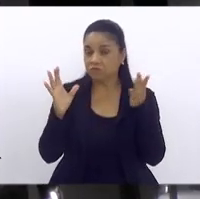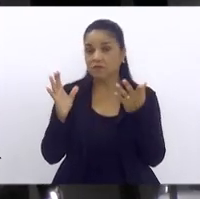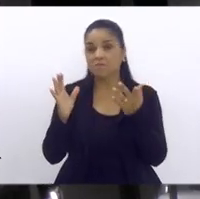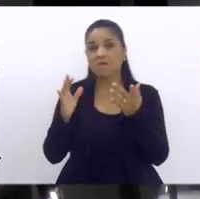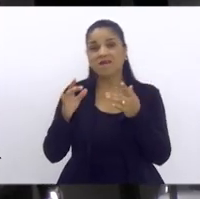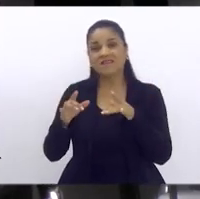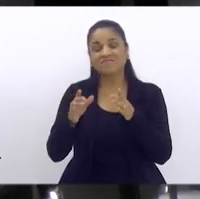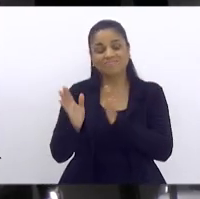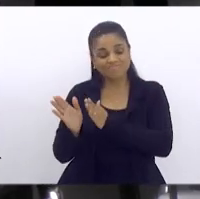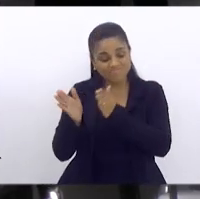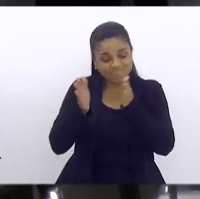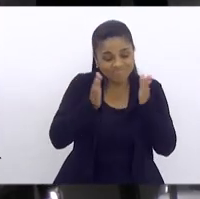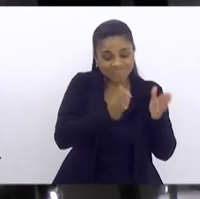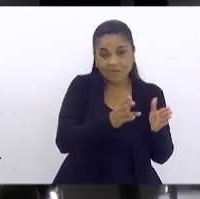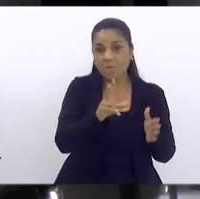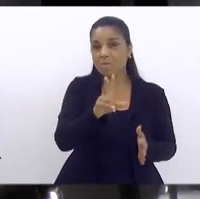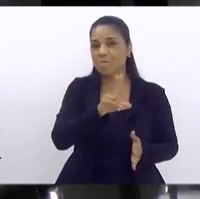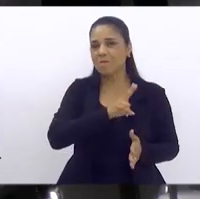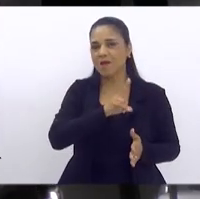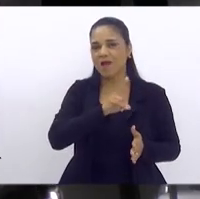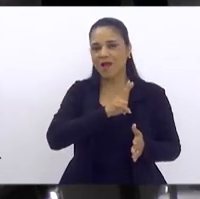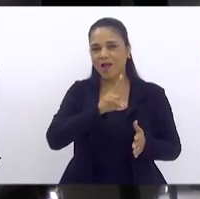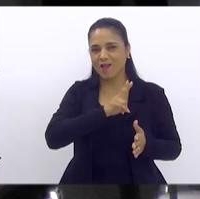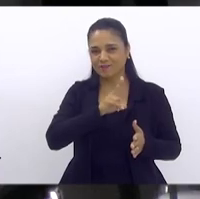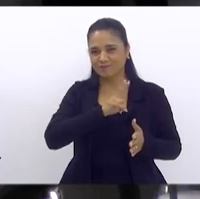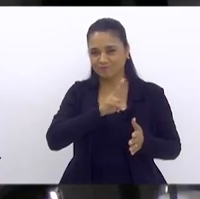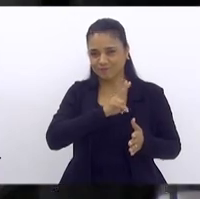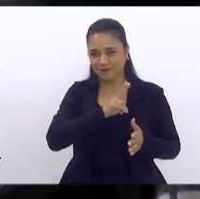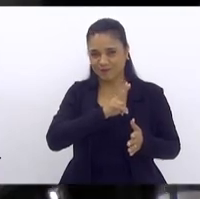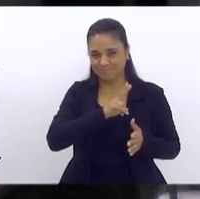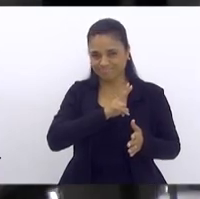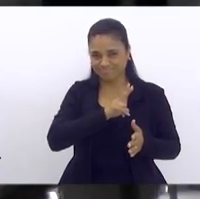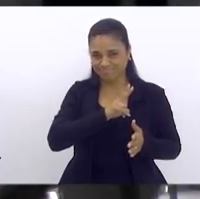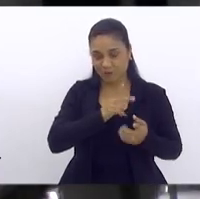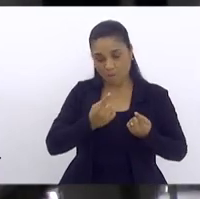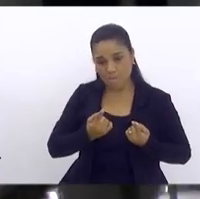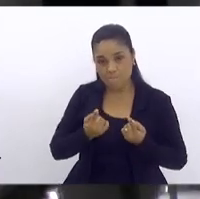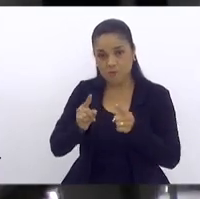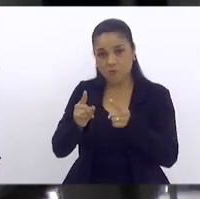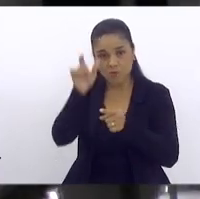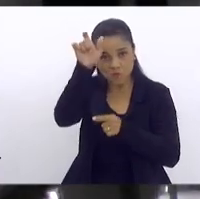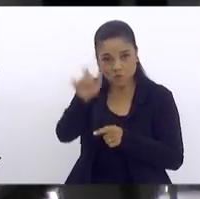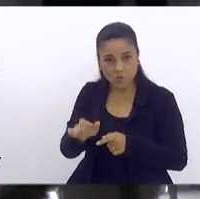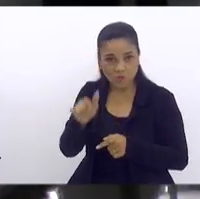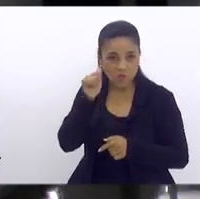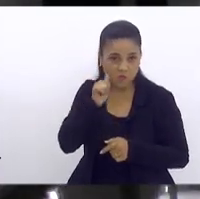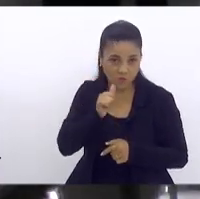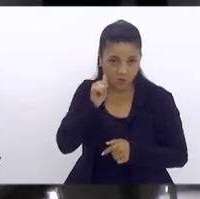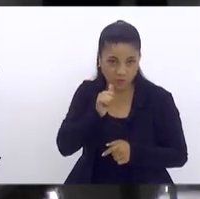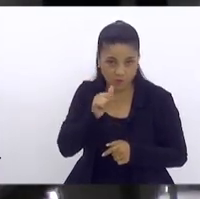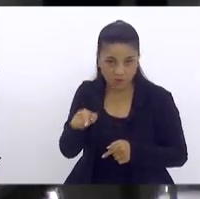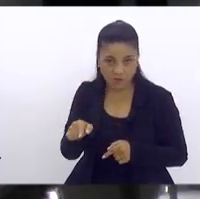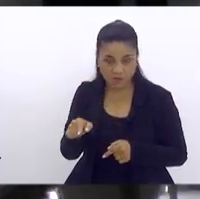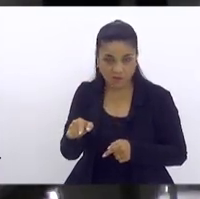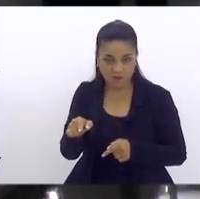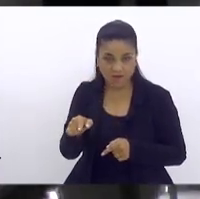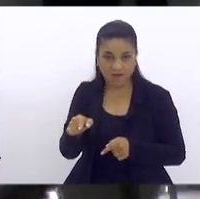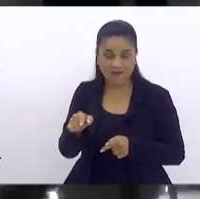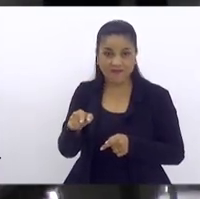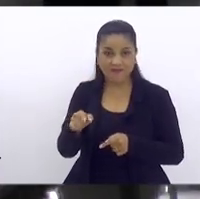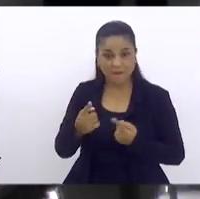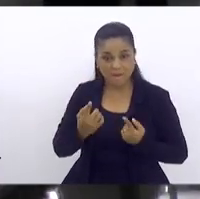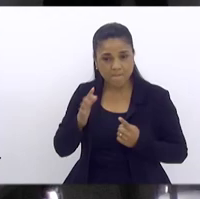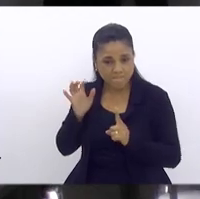acaba indo para esse lado pessoal, principalmente quando se trata de uma mulher. Né? Então, quando se trata de uma mulher, esses